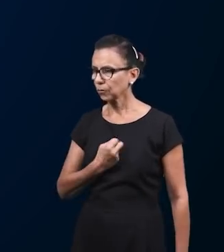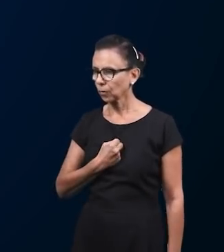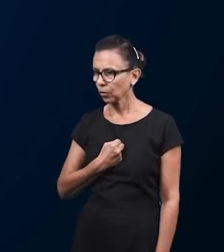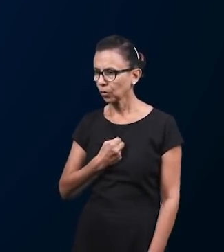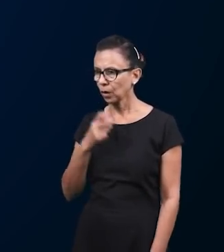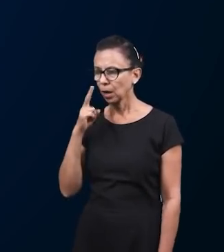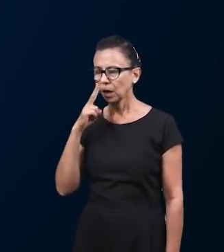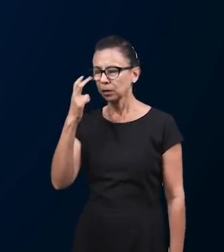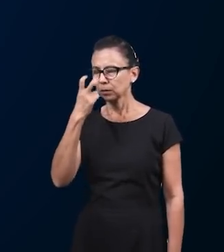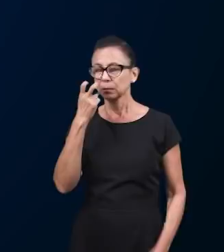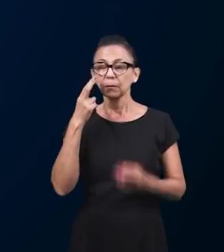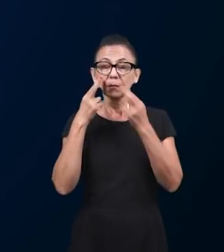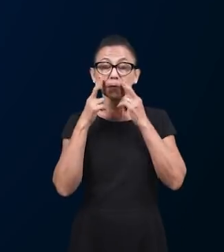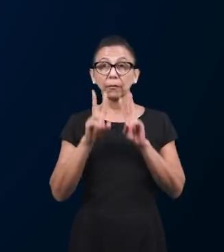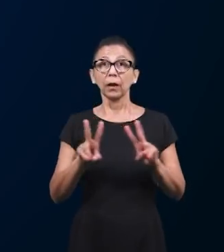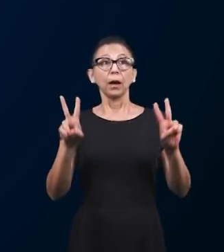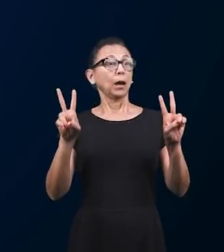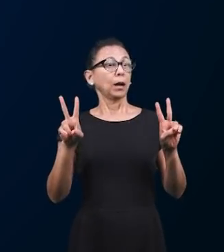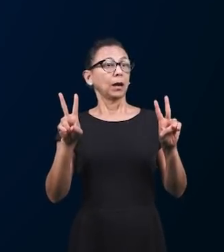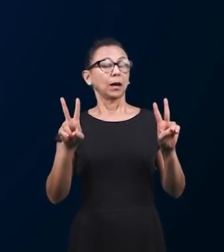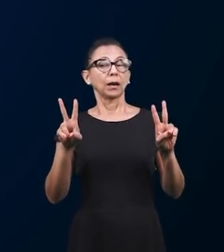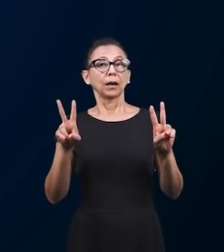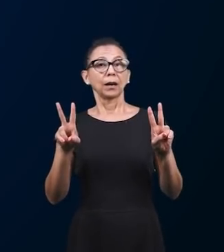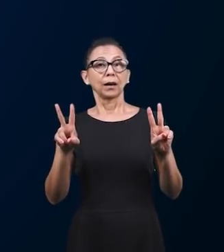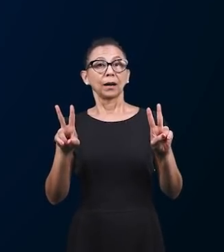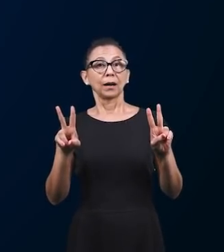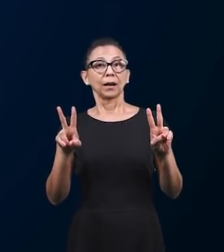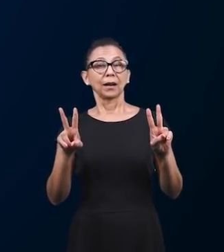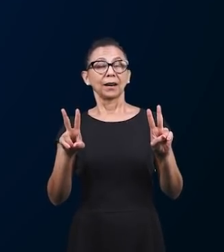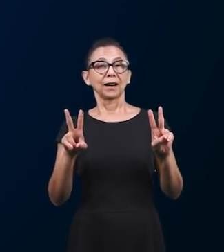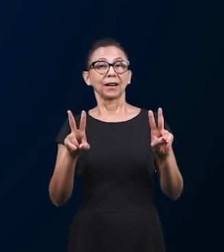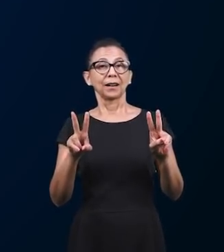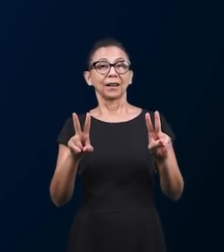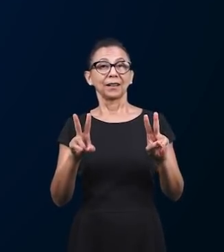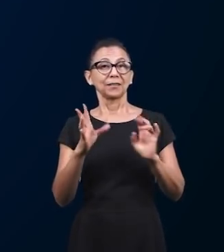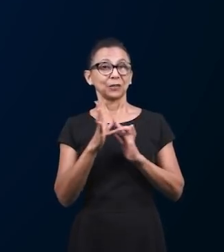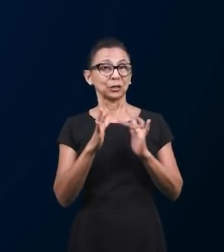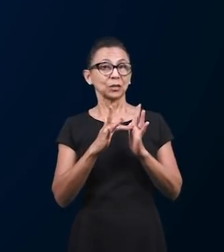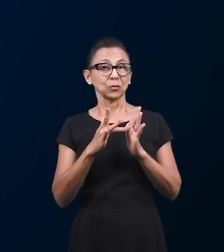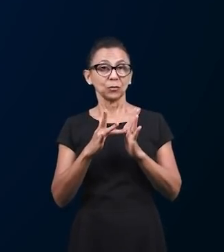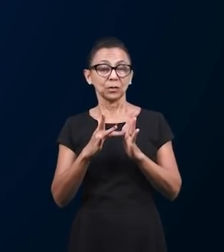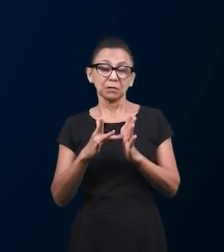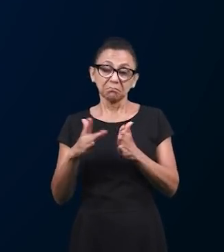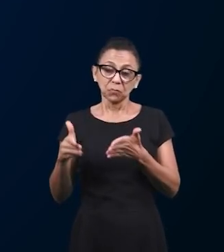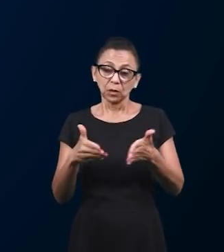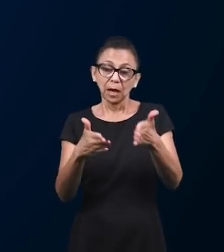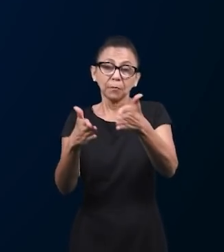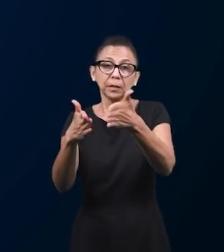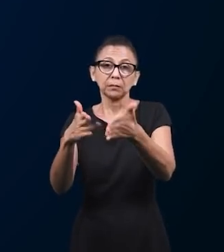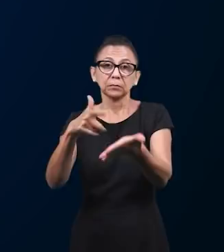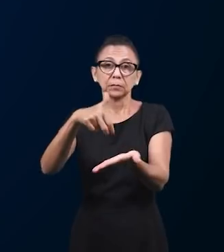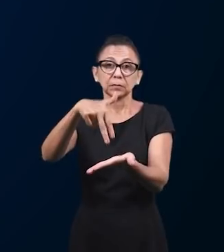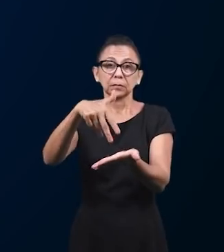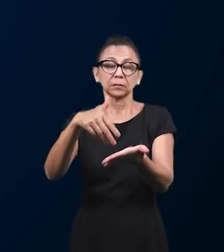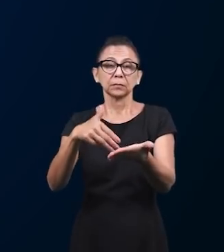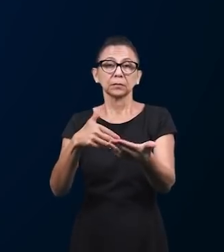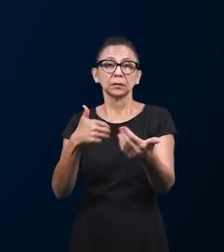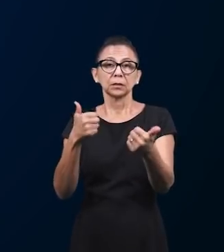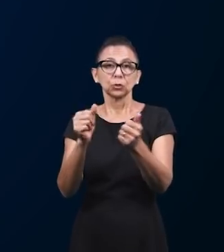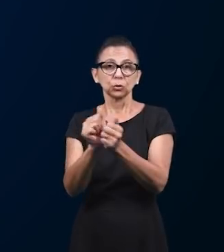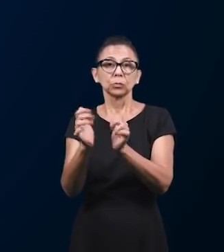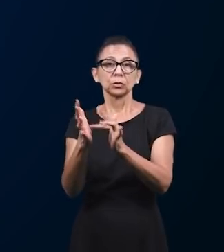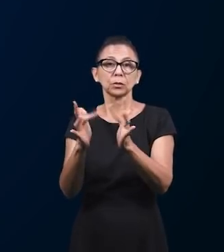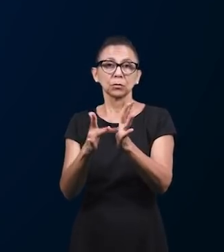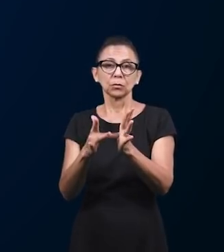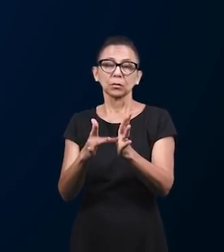viu e seguiu Jesus pelo caminho. Quando ele recebeu a cura da sua visão, ele poderia ter ido embora, porque ele alcançou